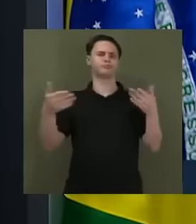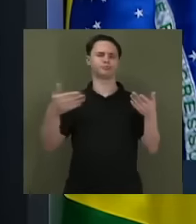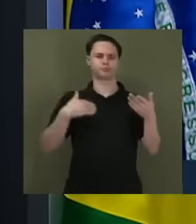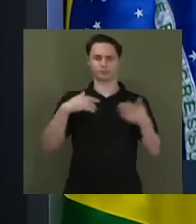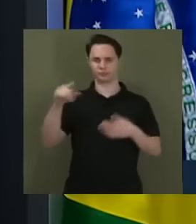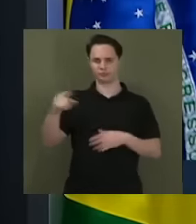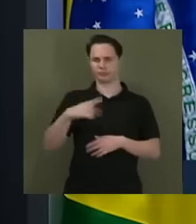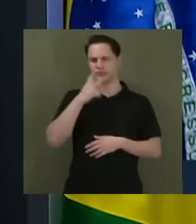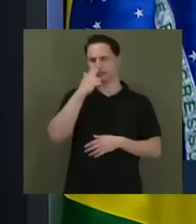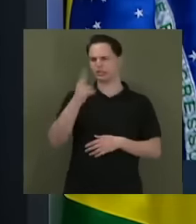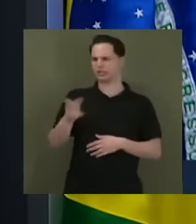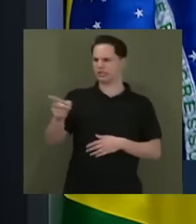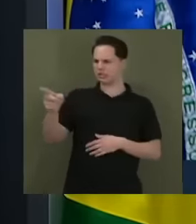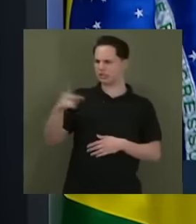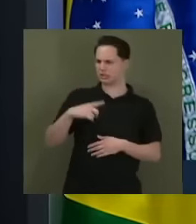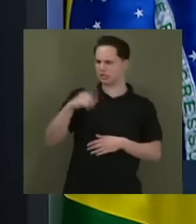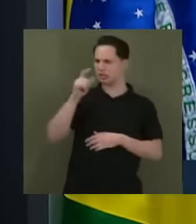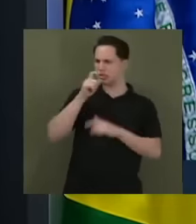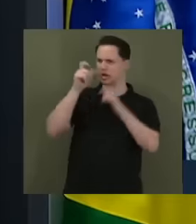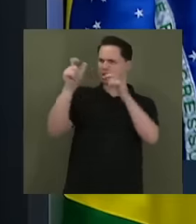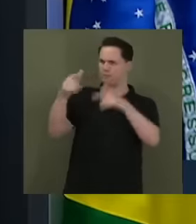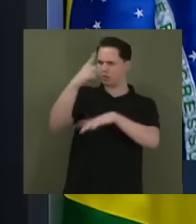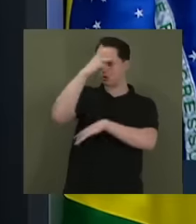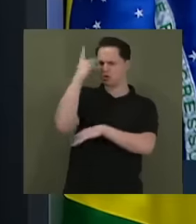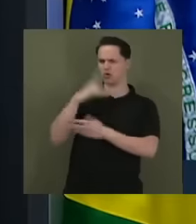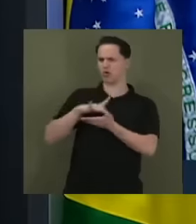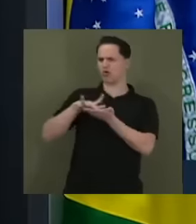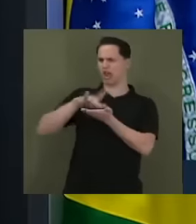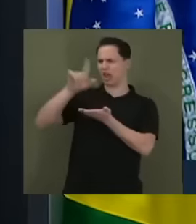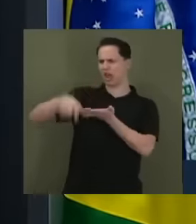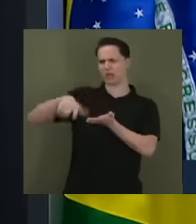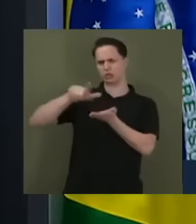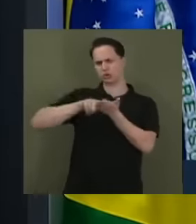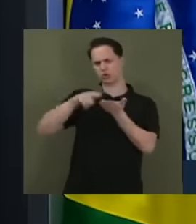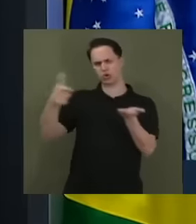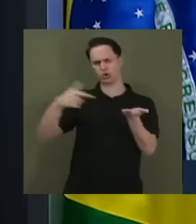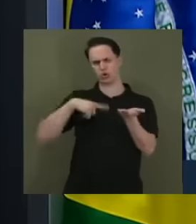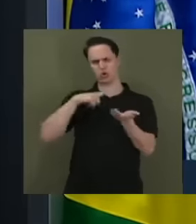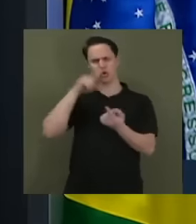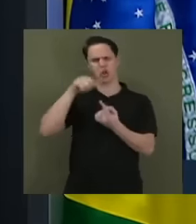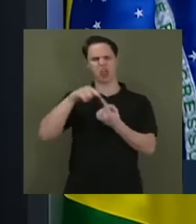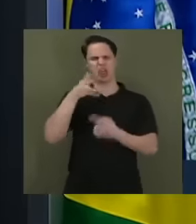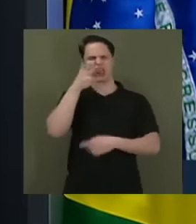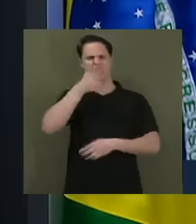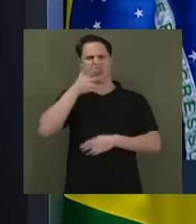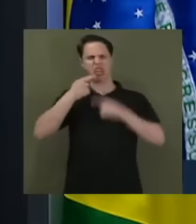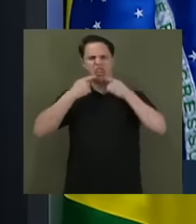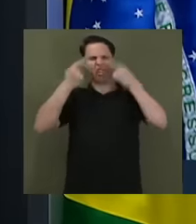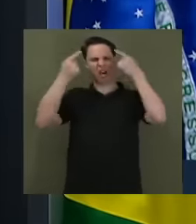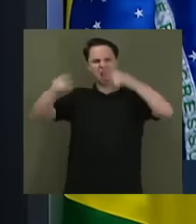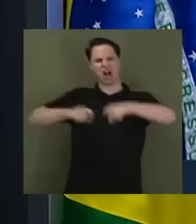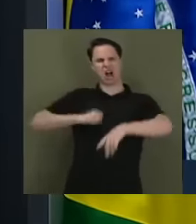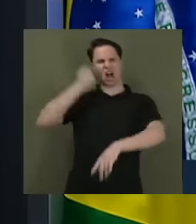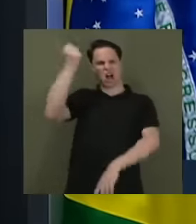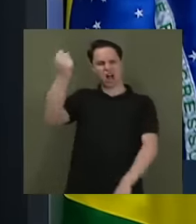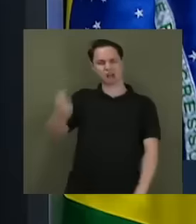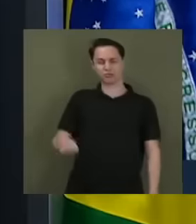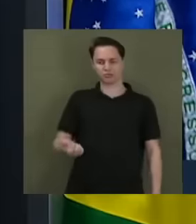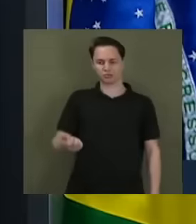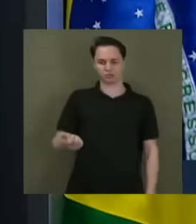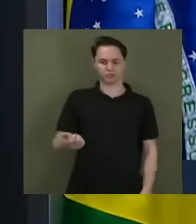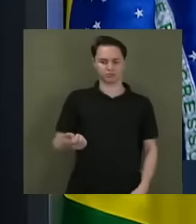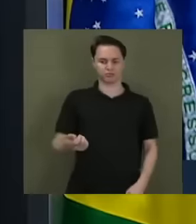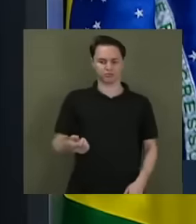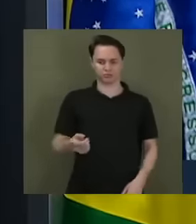uma degradação gente fingindo ser jornalista com discurso de ódio outra frase dele